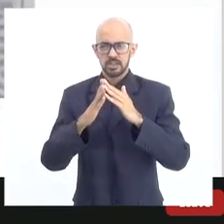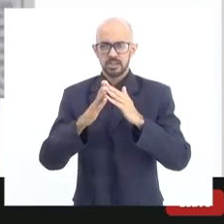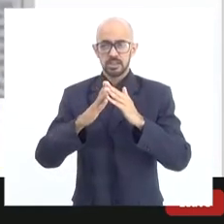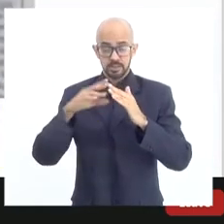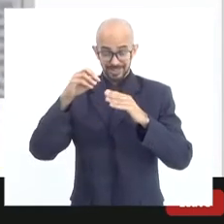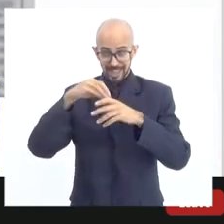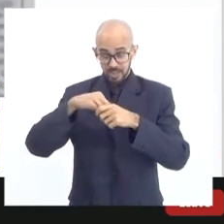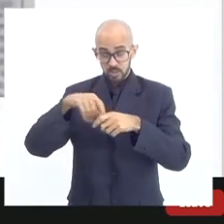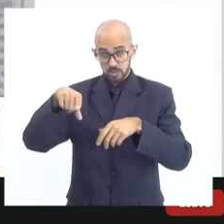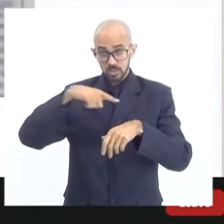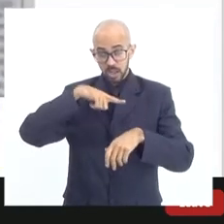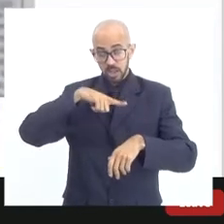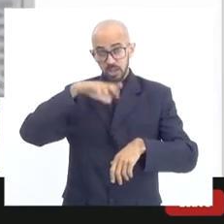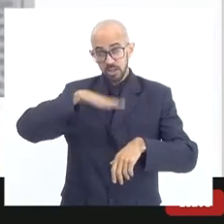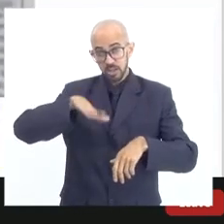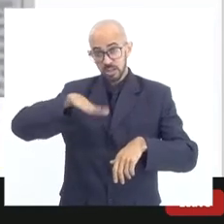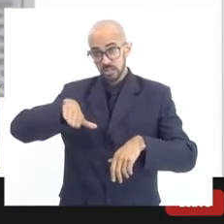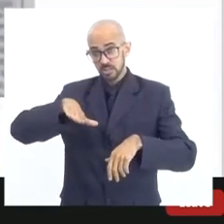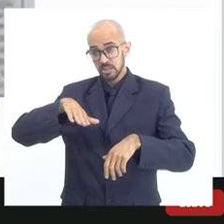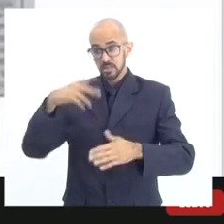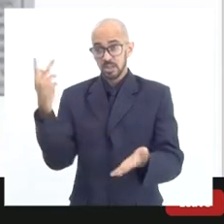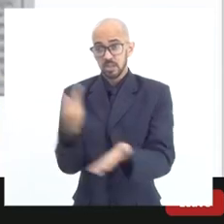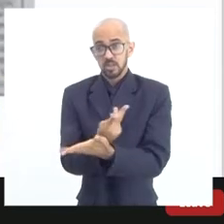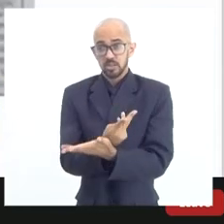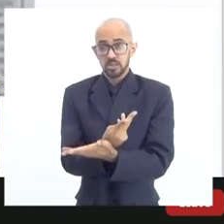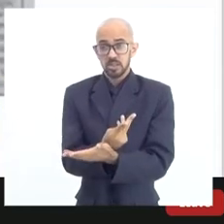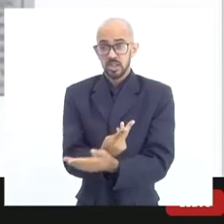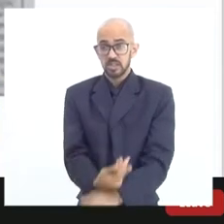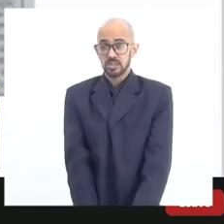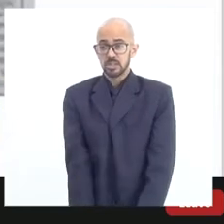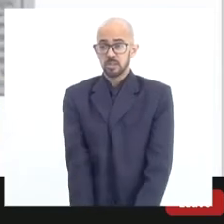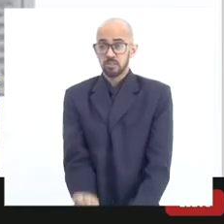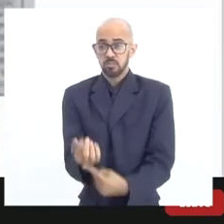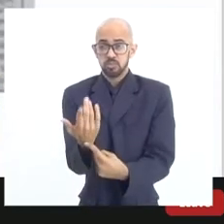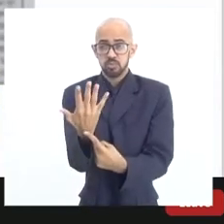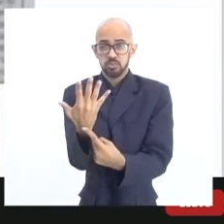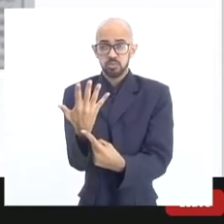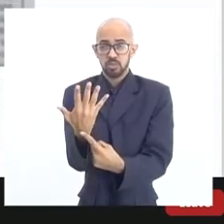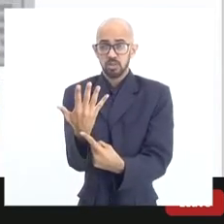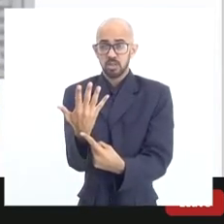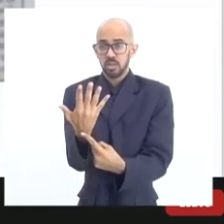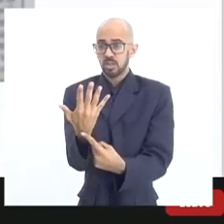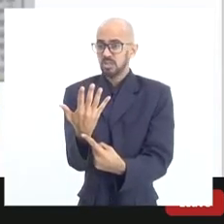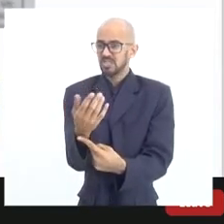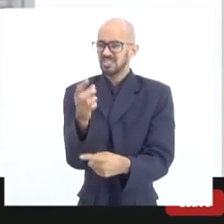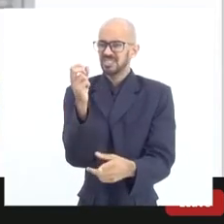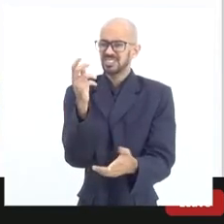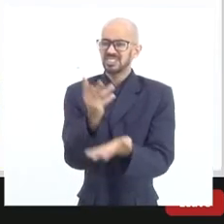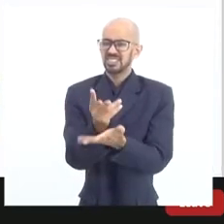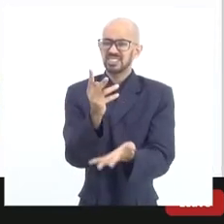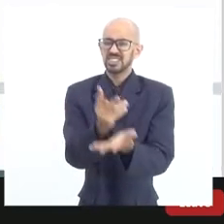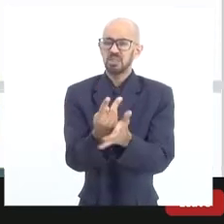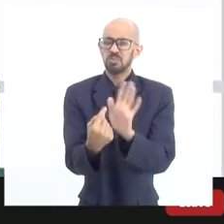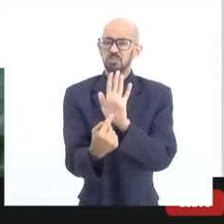crianças, né? Então, criança sacrificada em ritual de magia negra, sempre ataque, sempre tentando